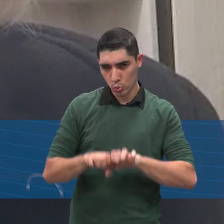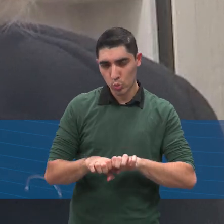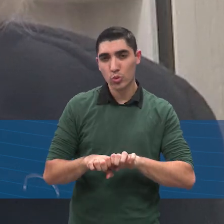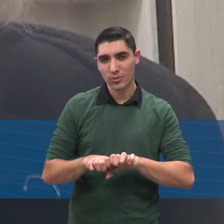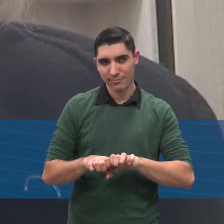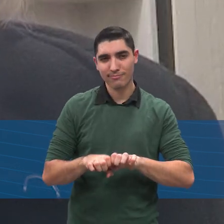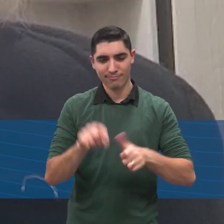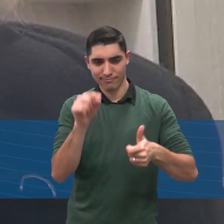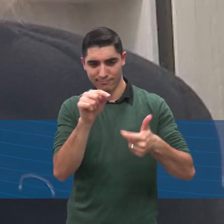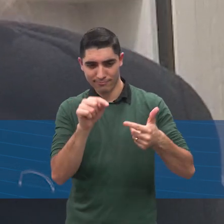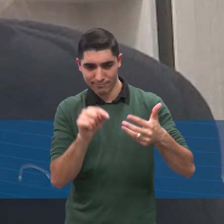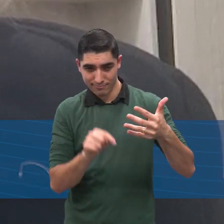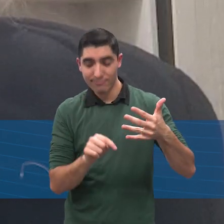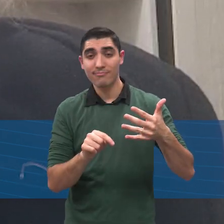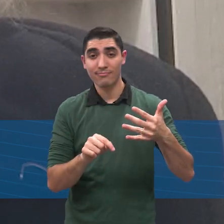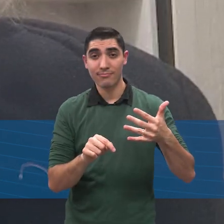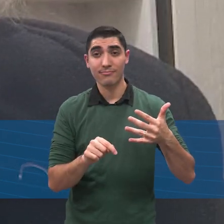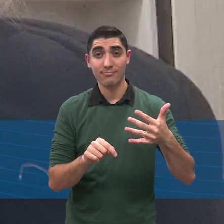muito sérios, né?